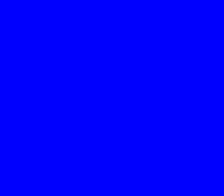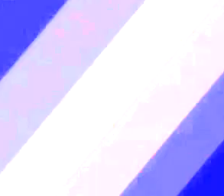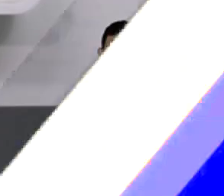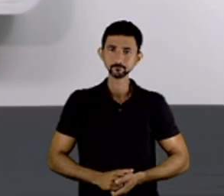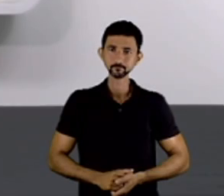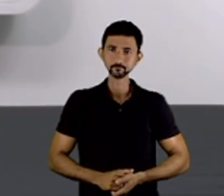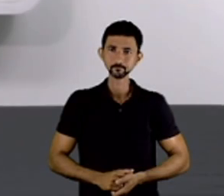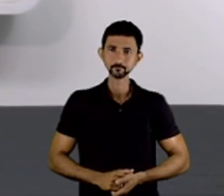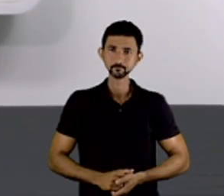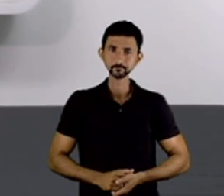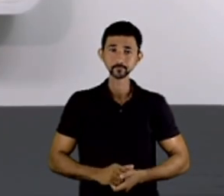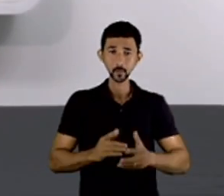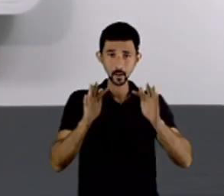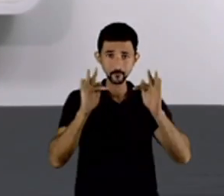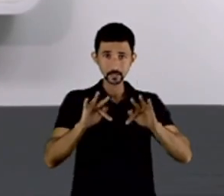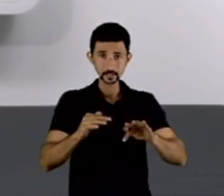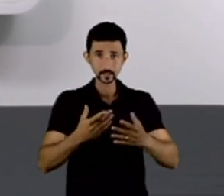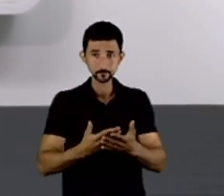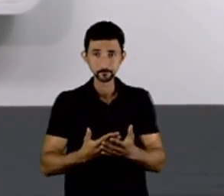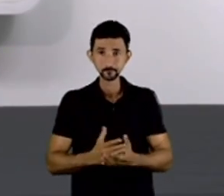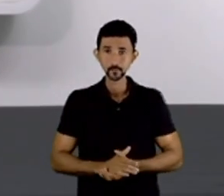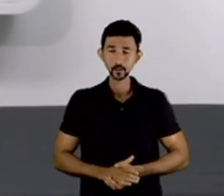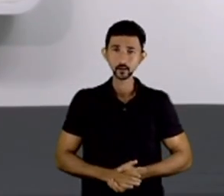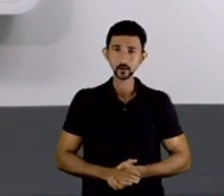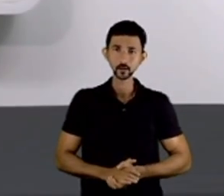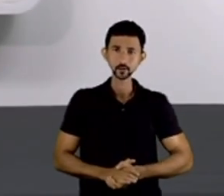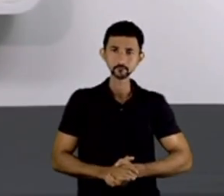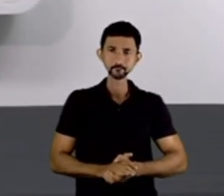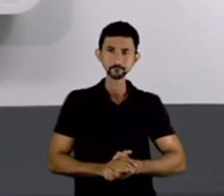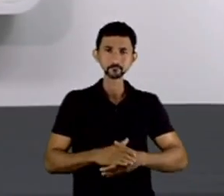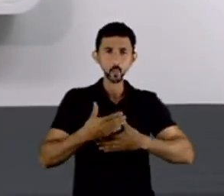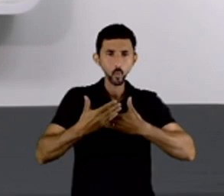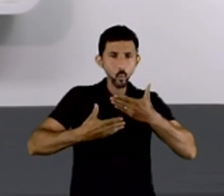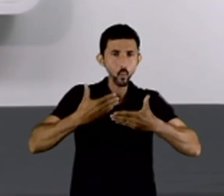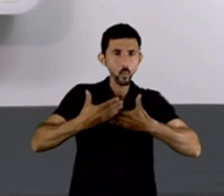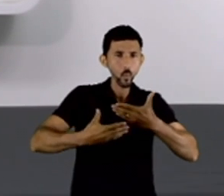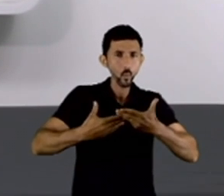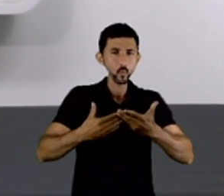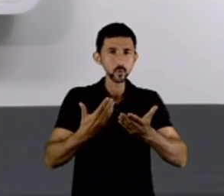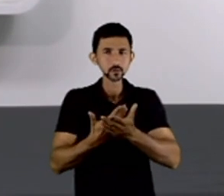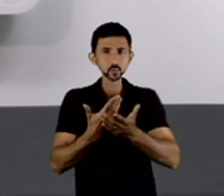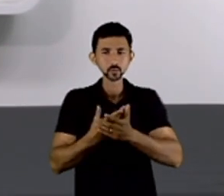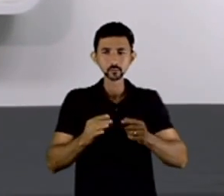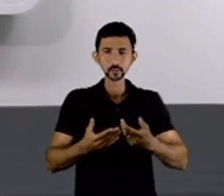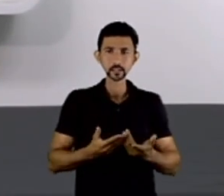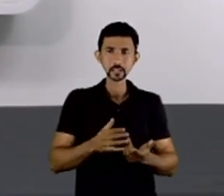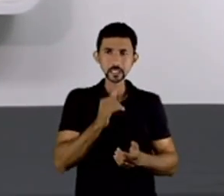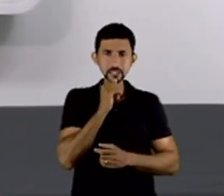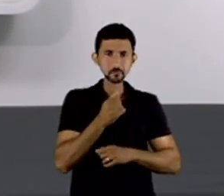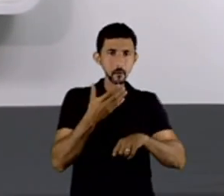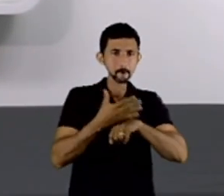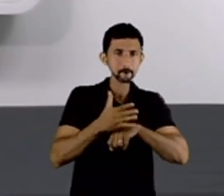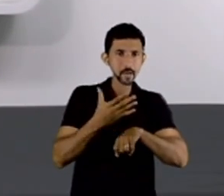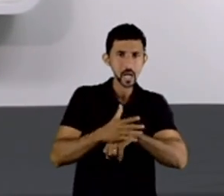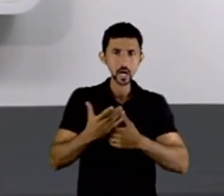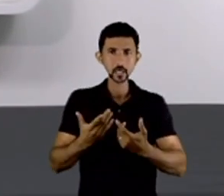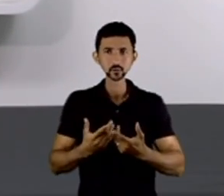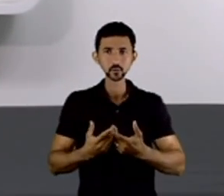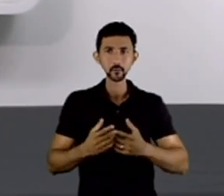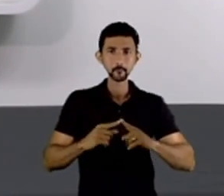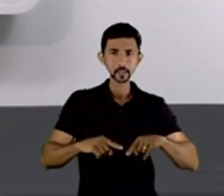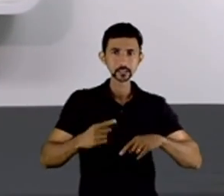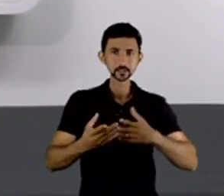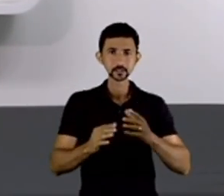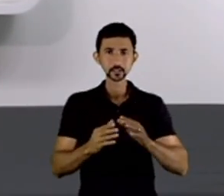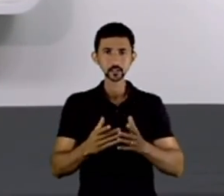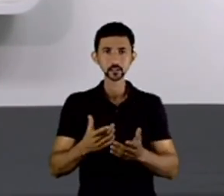certo? E só para finalizar, esses últimos processos, eles não são práticos, embora eles